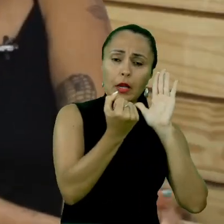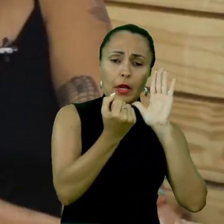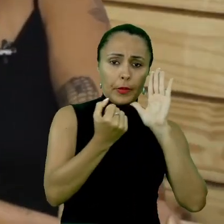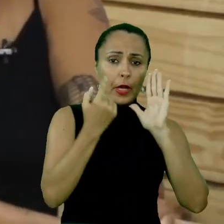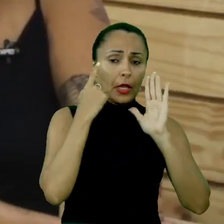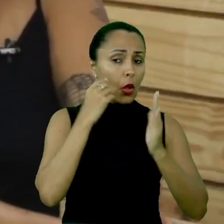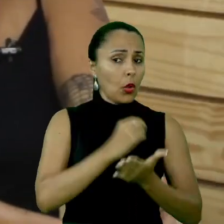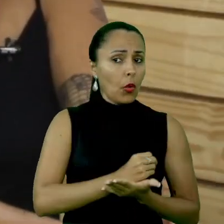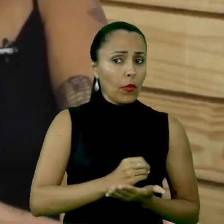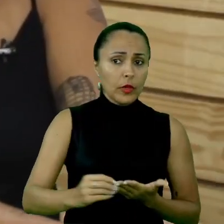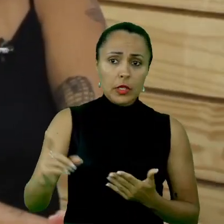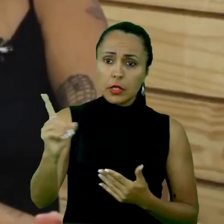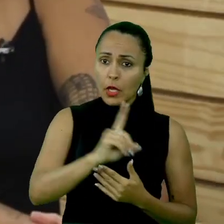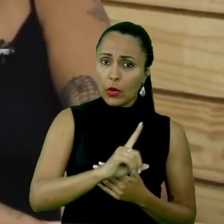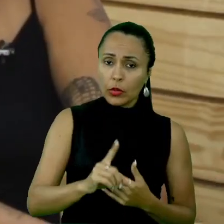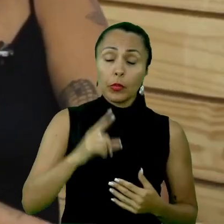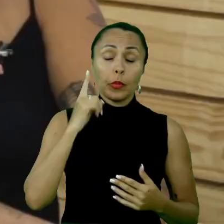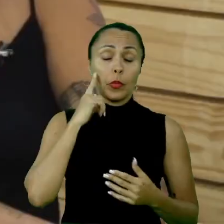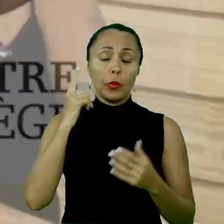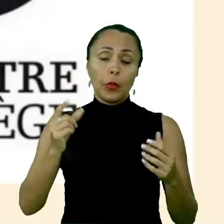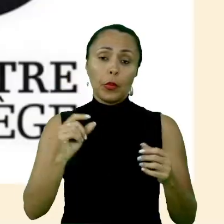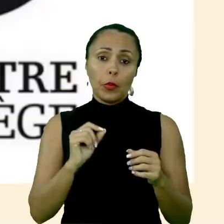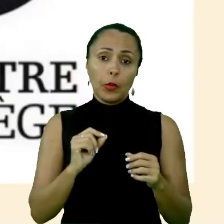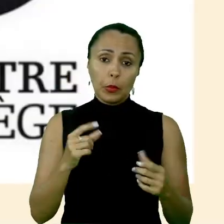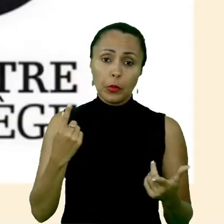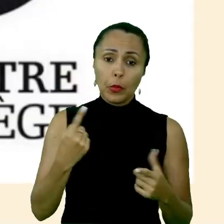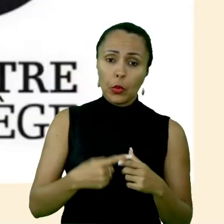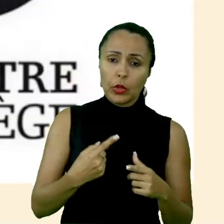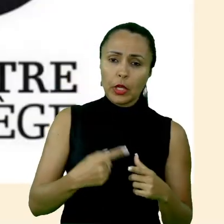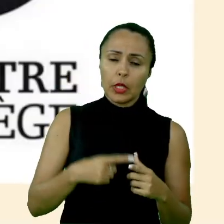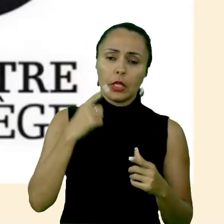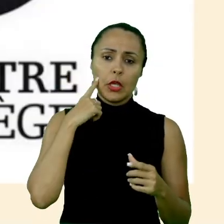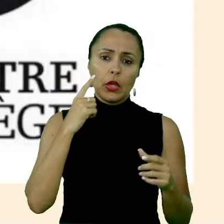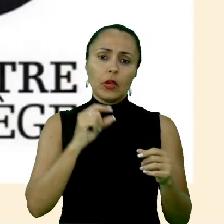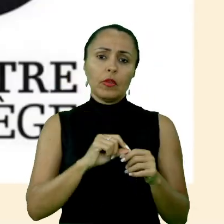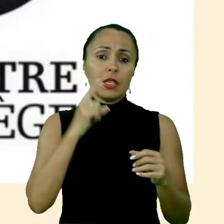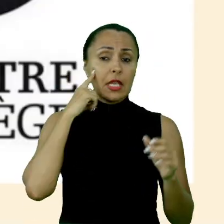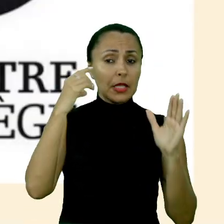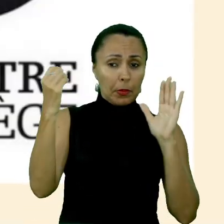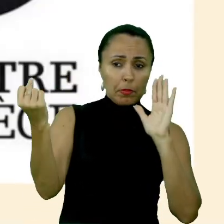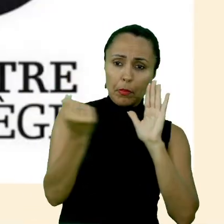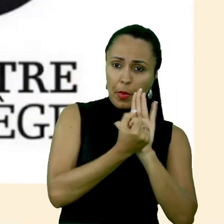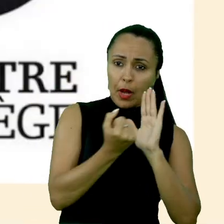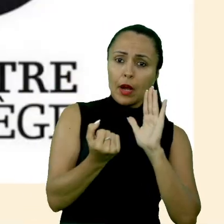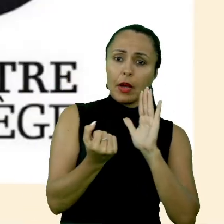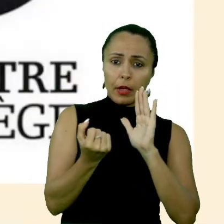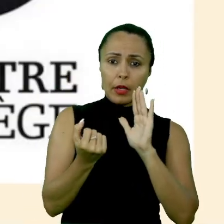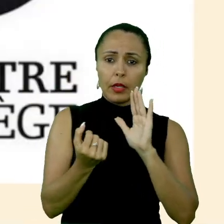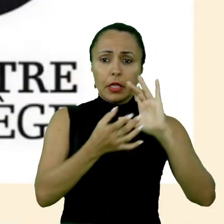porque o designer que fez essa outra marca, do Teatro